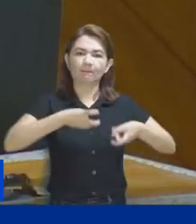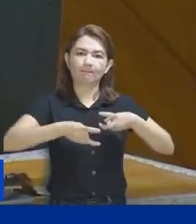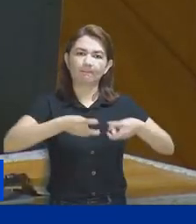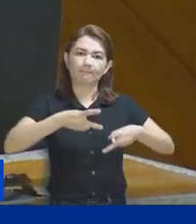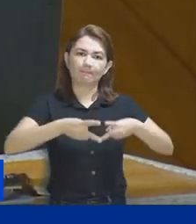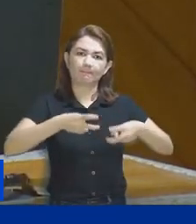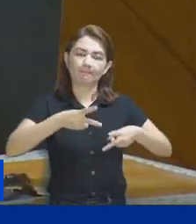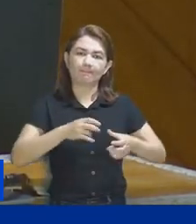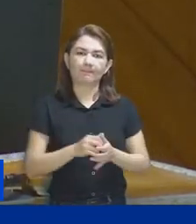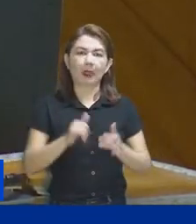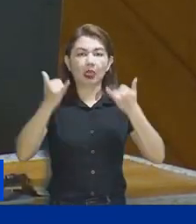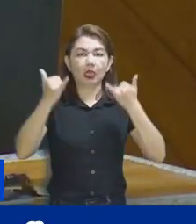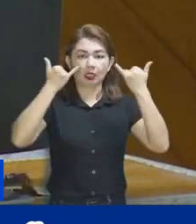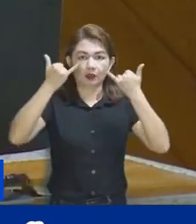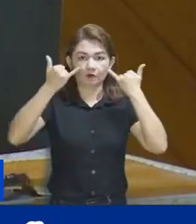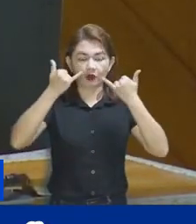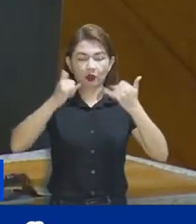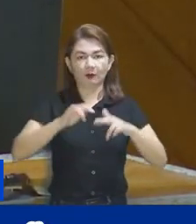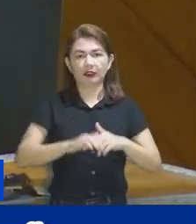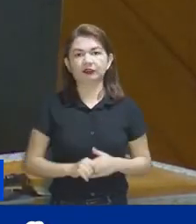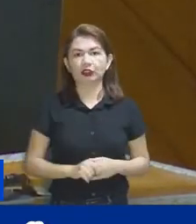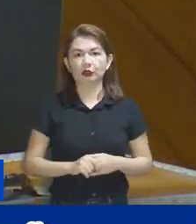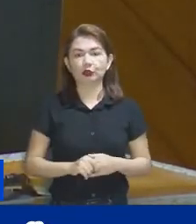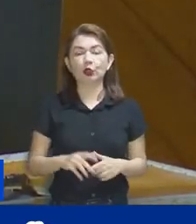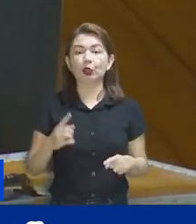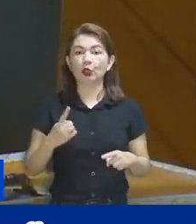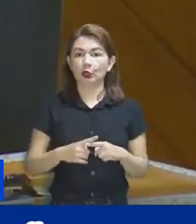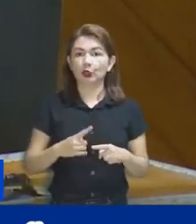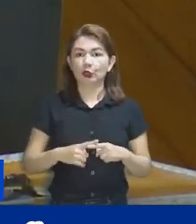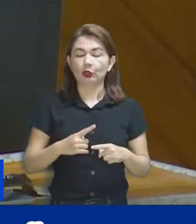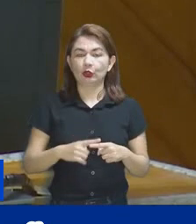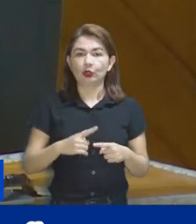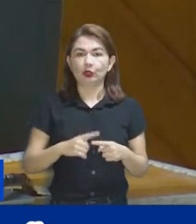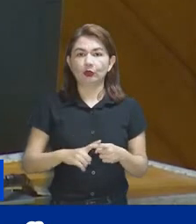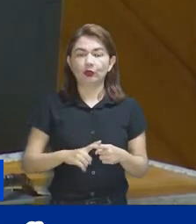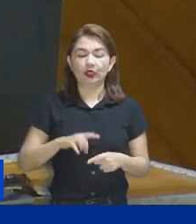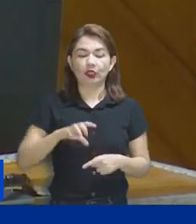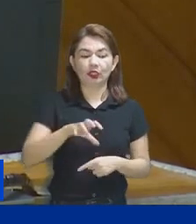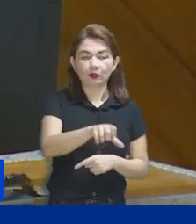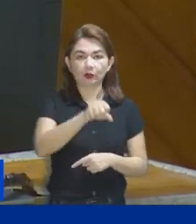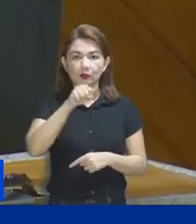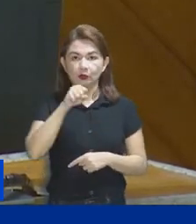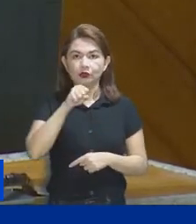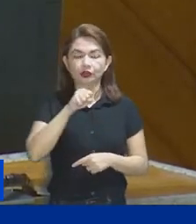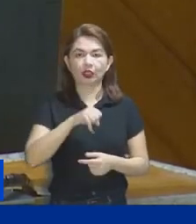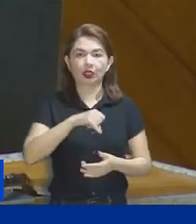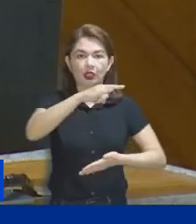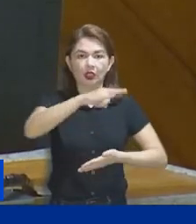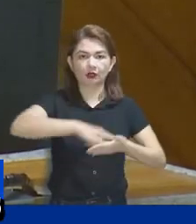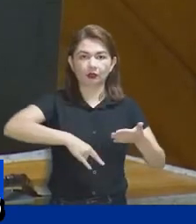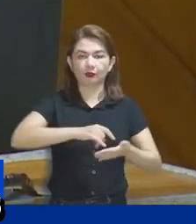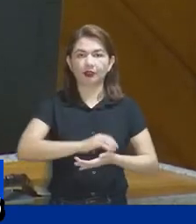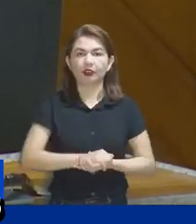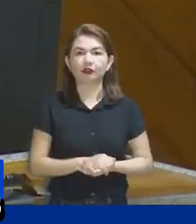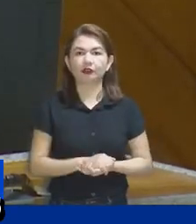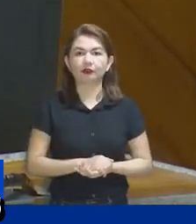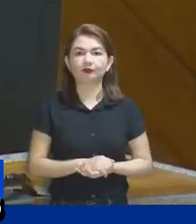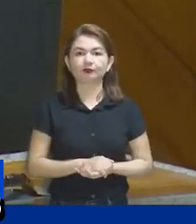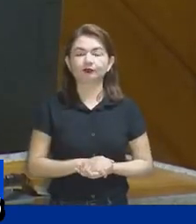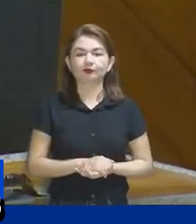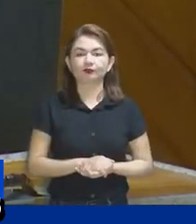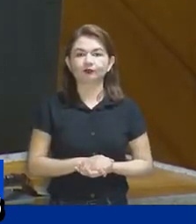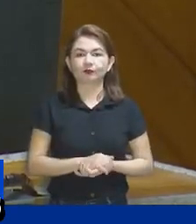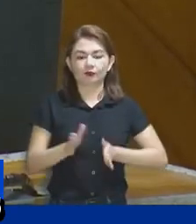por decisão judicial, que determinou medida cautelar de busca e apreensão. E, em consequência, determinou-se